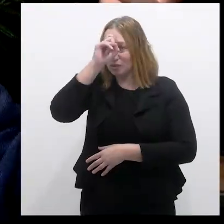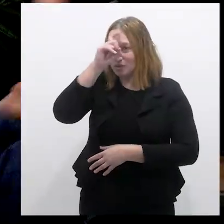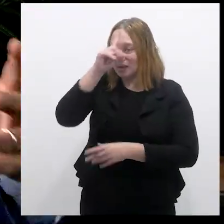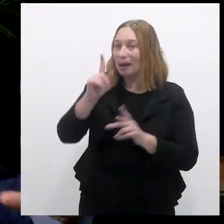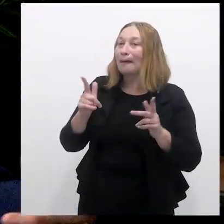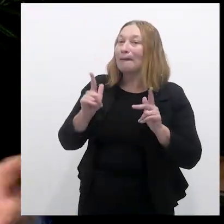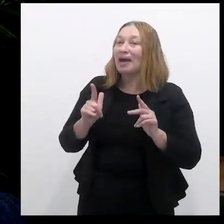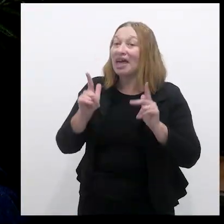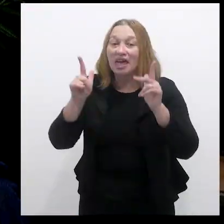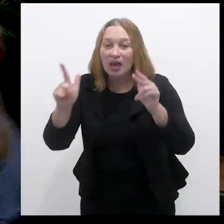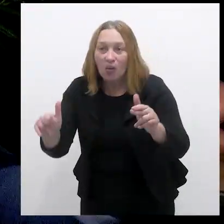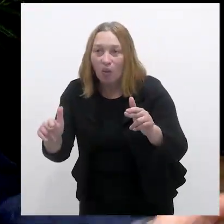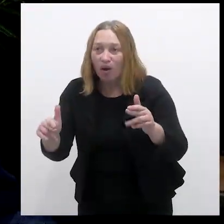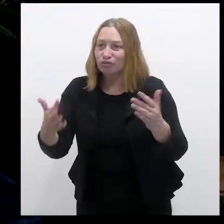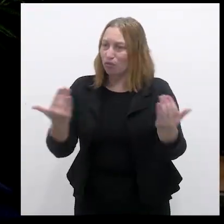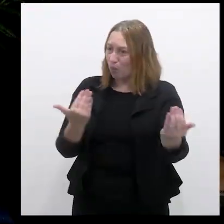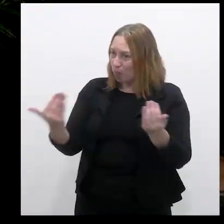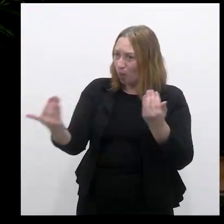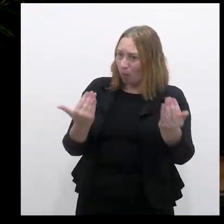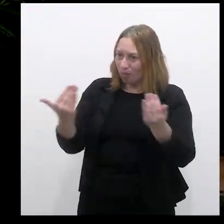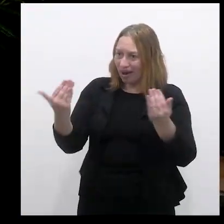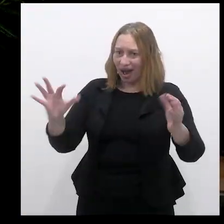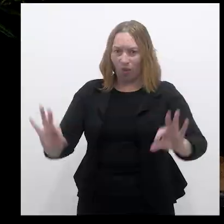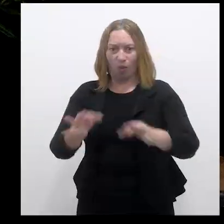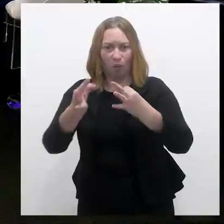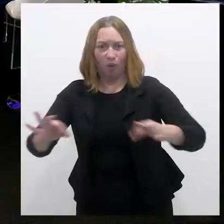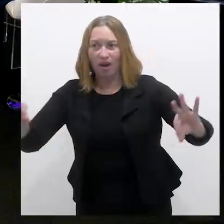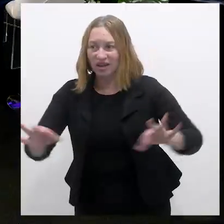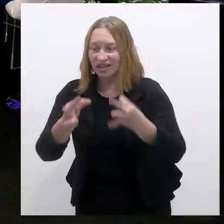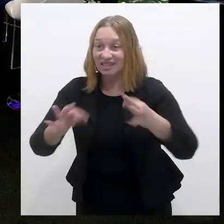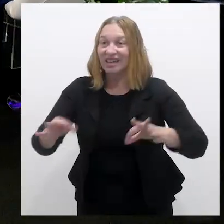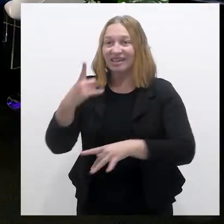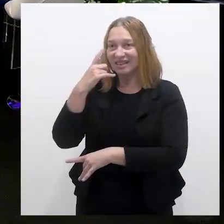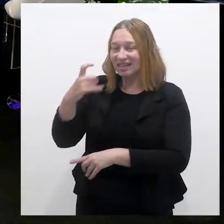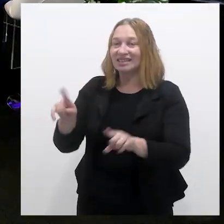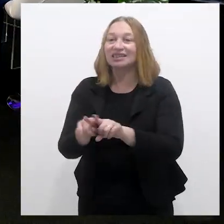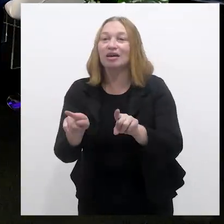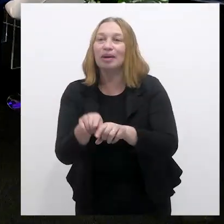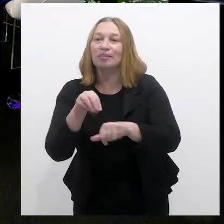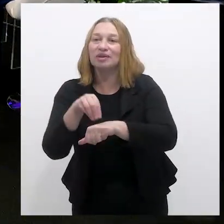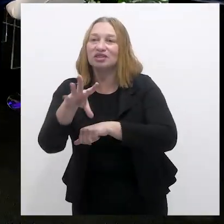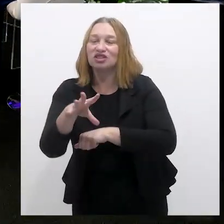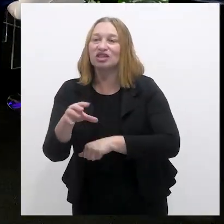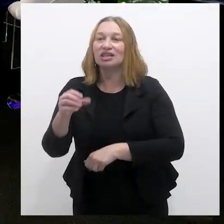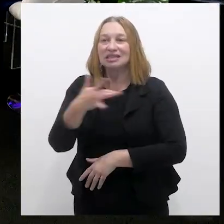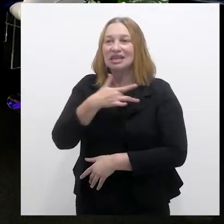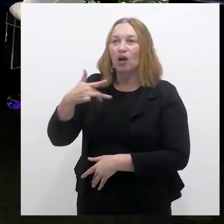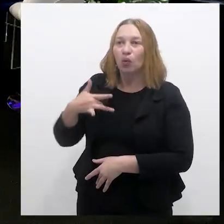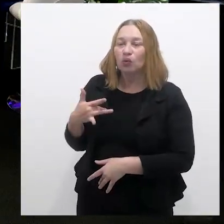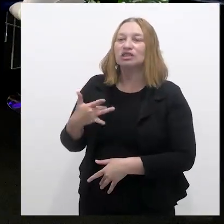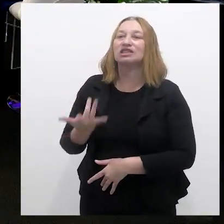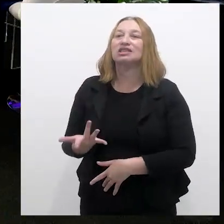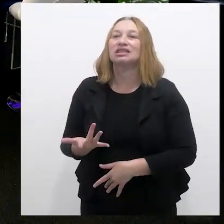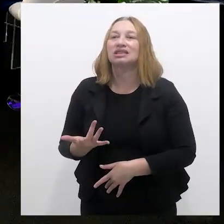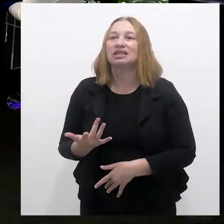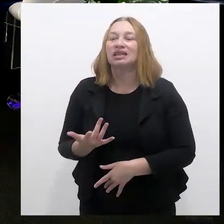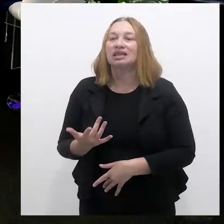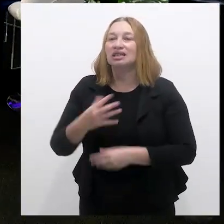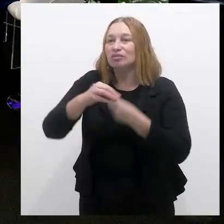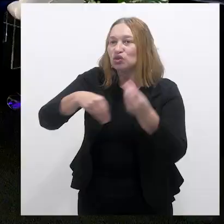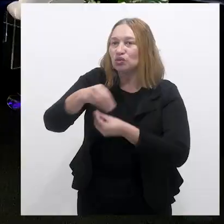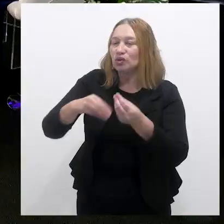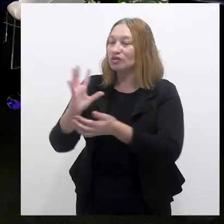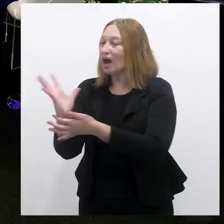é a gestão do hospital e como isso se parece com uma orquestra sinfônica. Interessantíssimo. Ana? A minha dica também, falando sobre